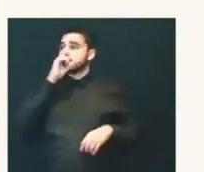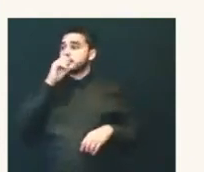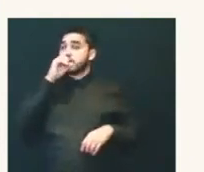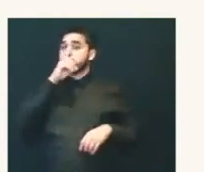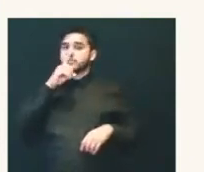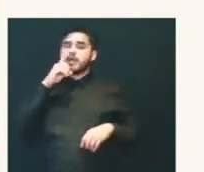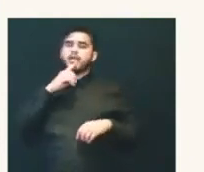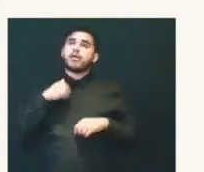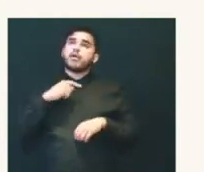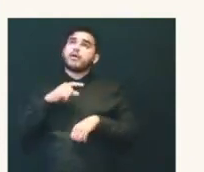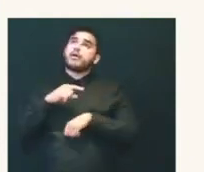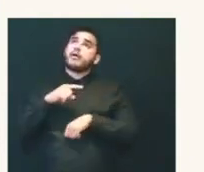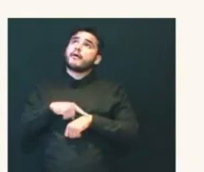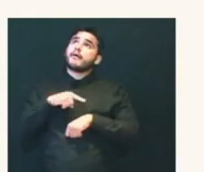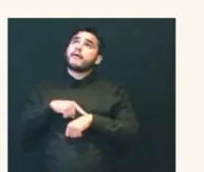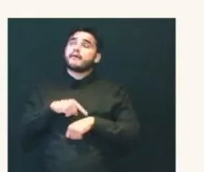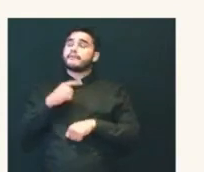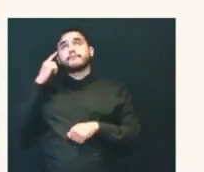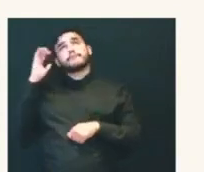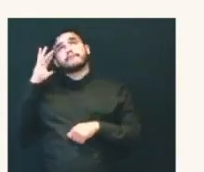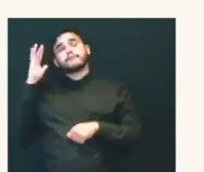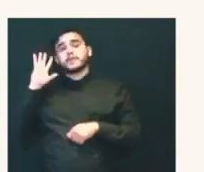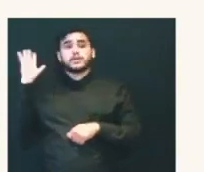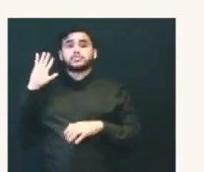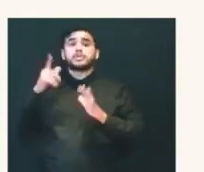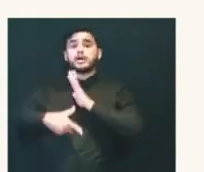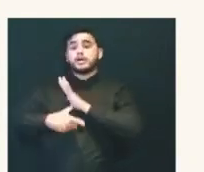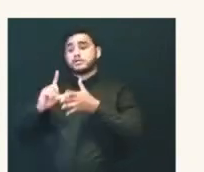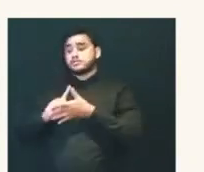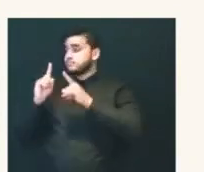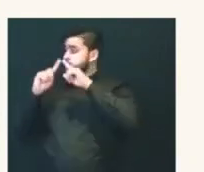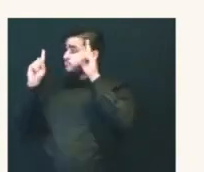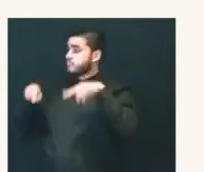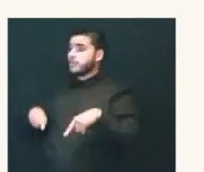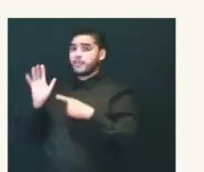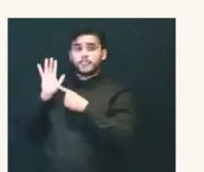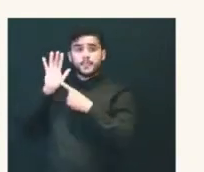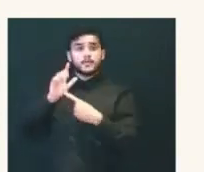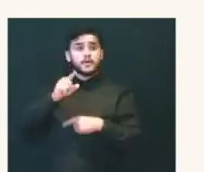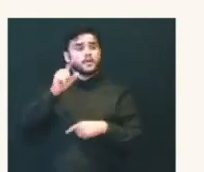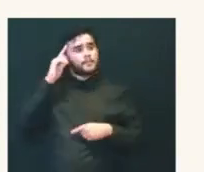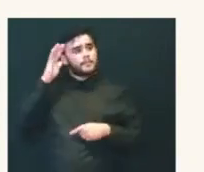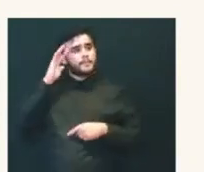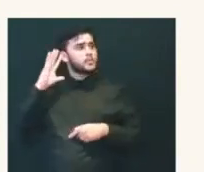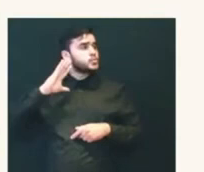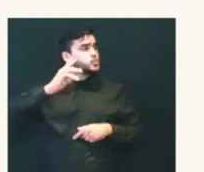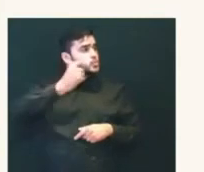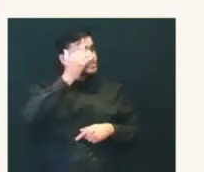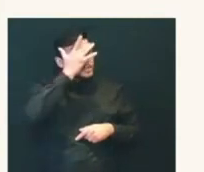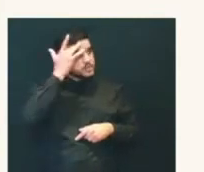eu tenha um cardápio sempre bem variado. Porque, pensando no paciente, pensando no cuidador, pensando em todos nós,